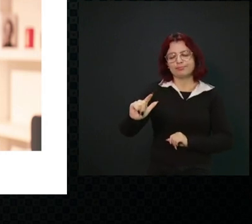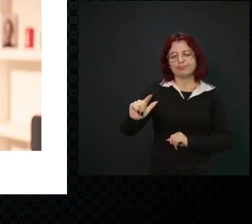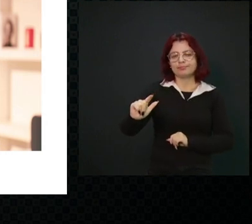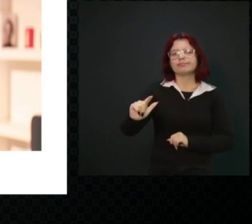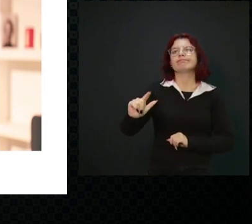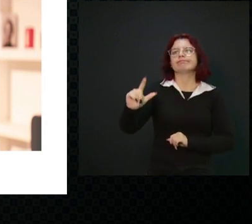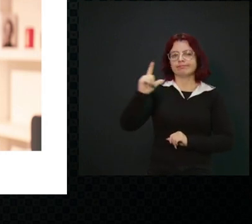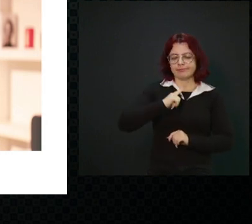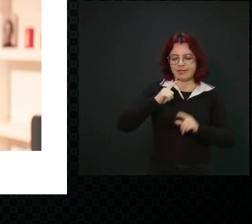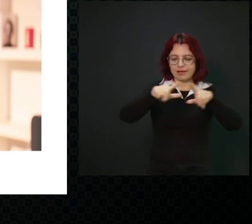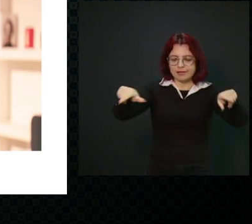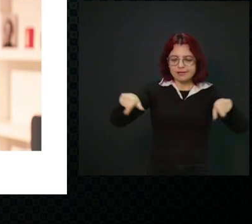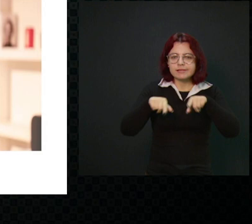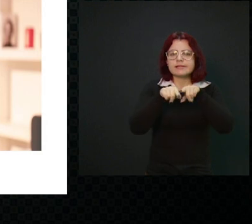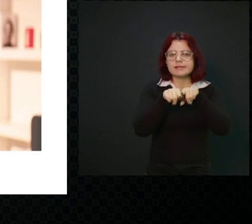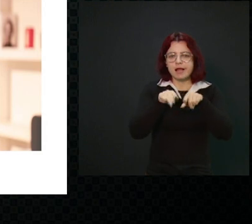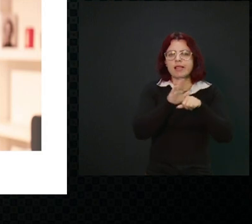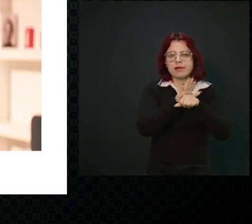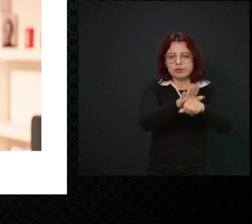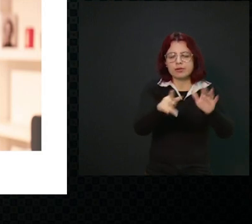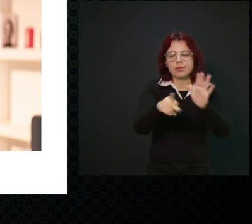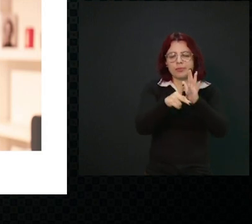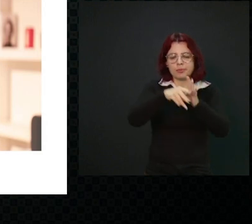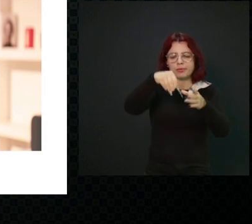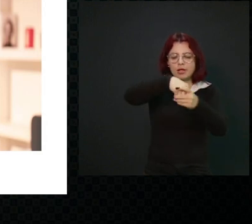de recurso multifuncional na área visual.